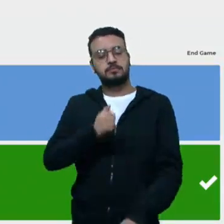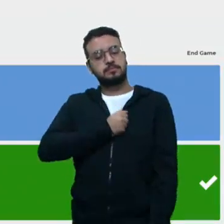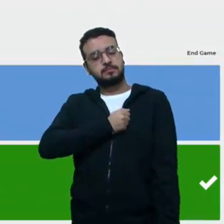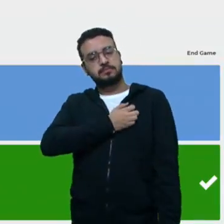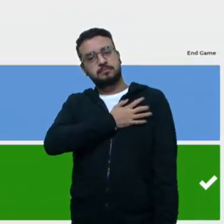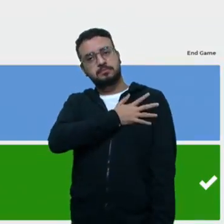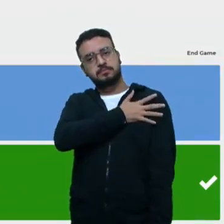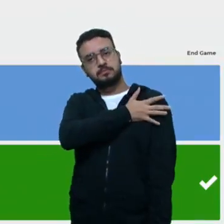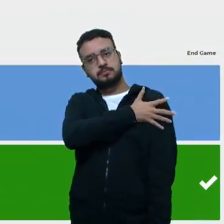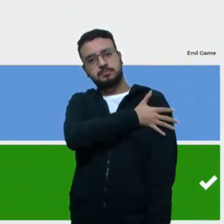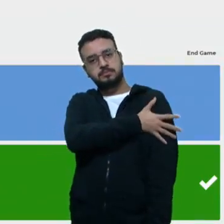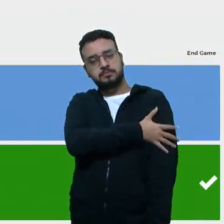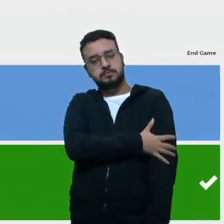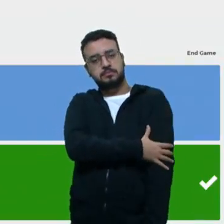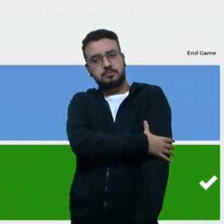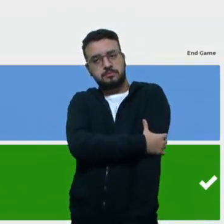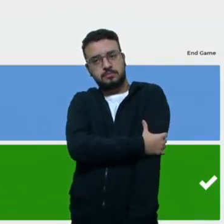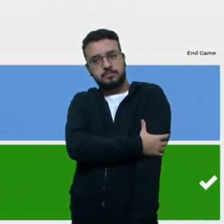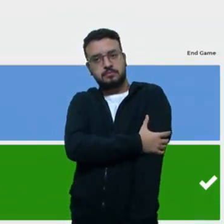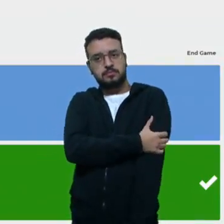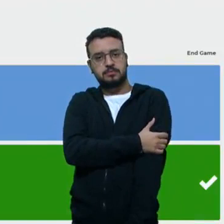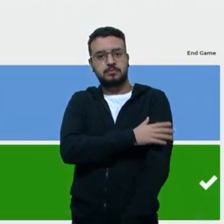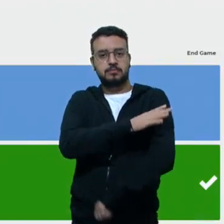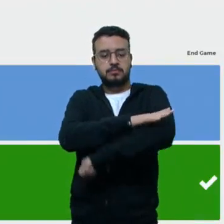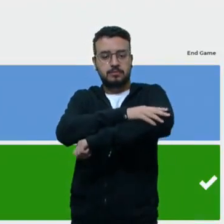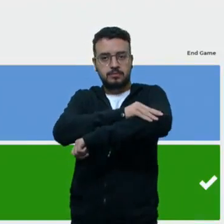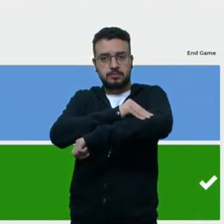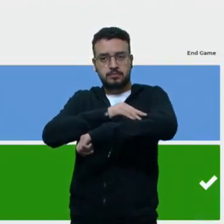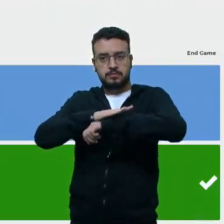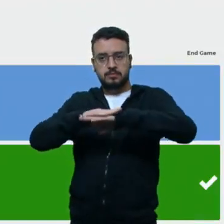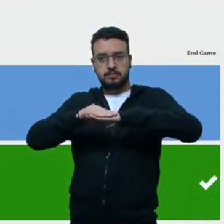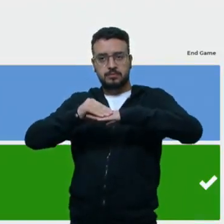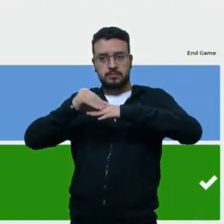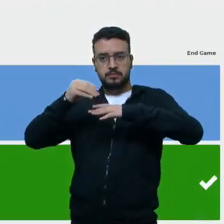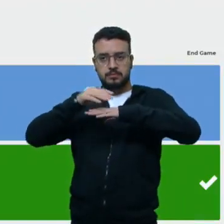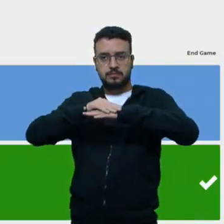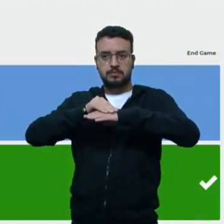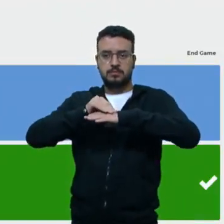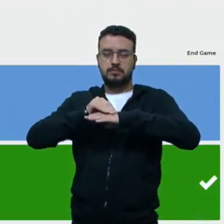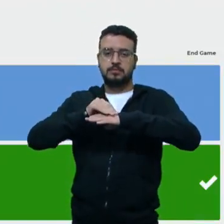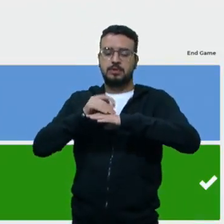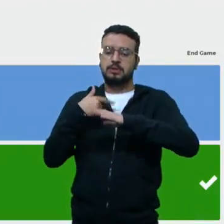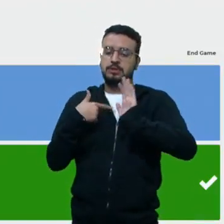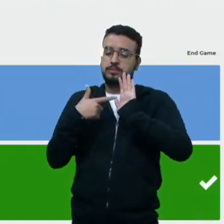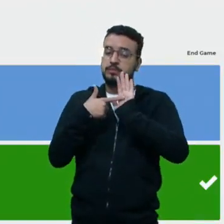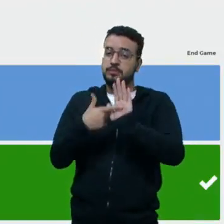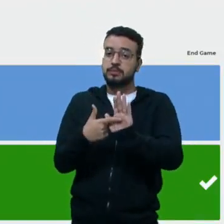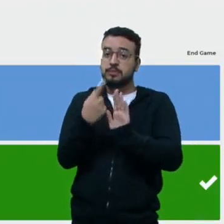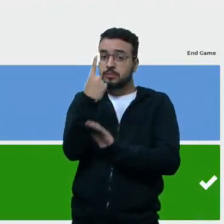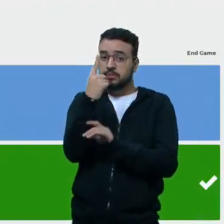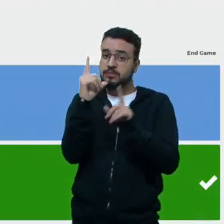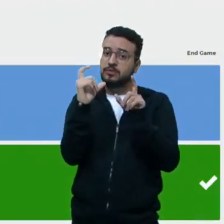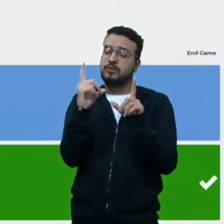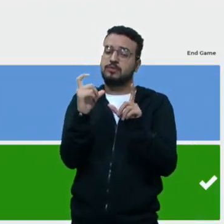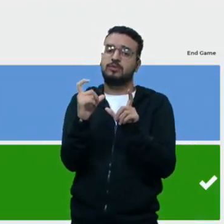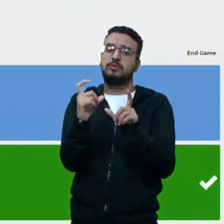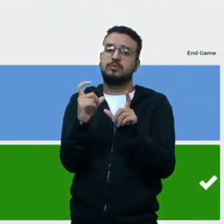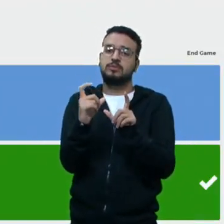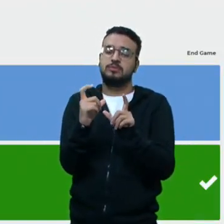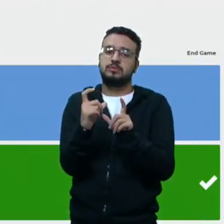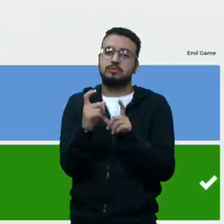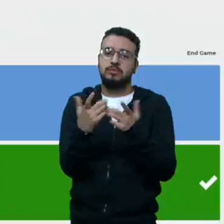vai suprir a musculatura e a pele do membro superior. Eu mostrei para vocês isso em uma imagem, tá? E aí